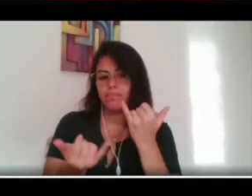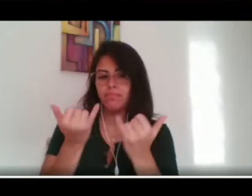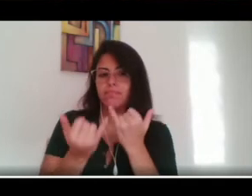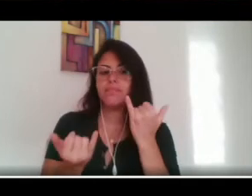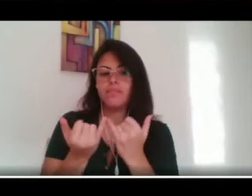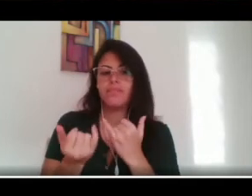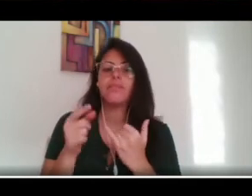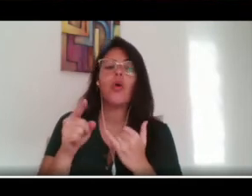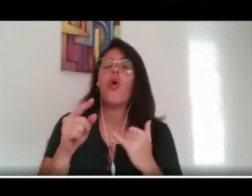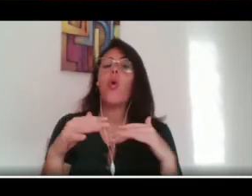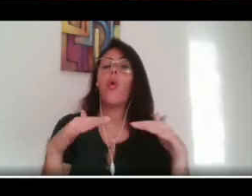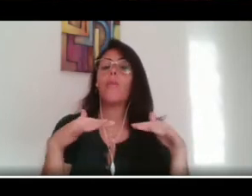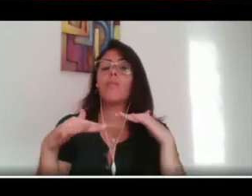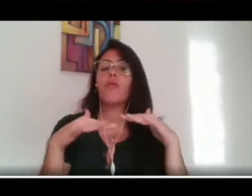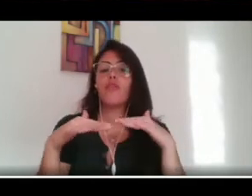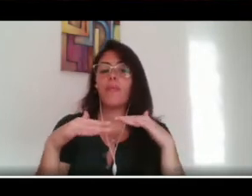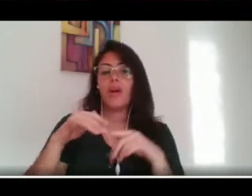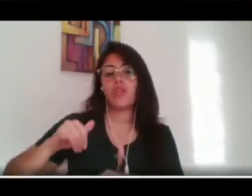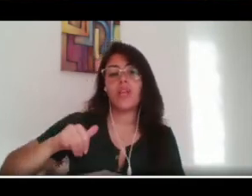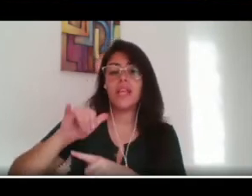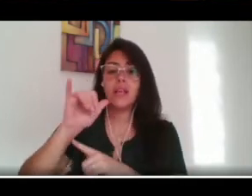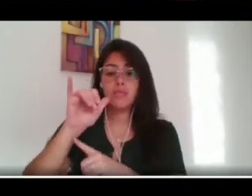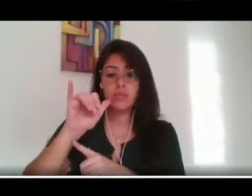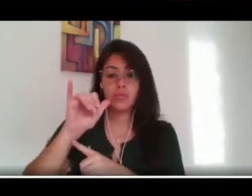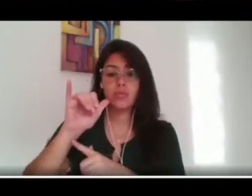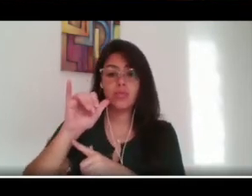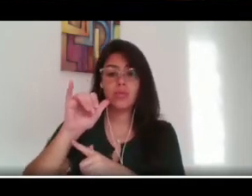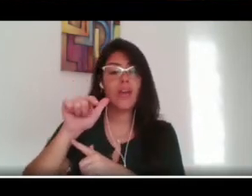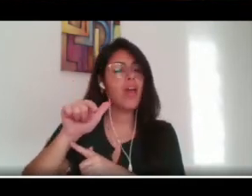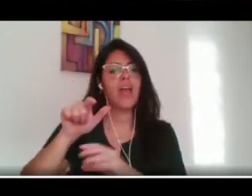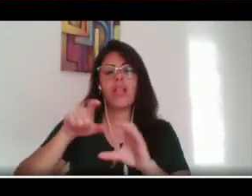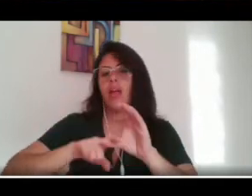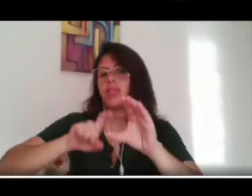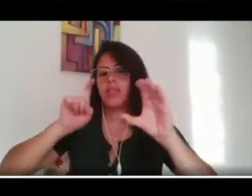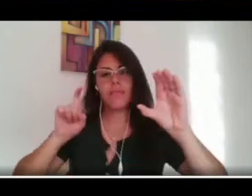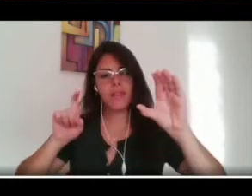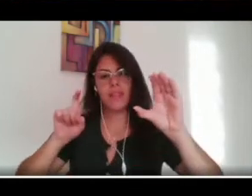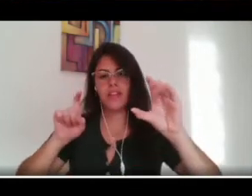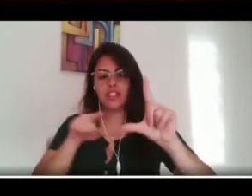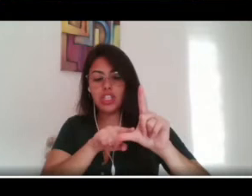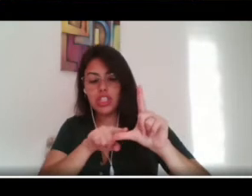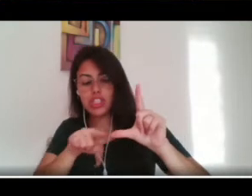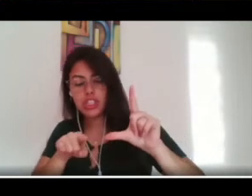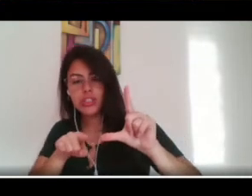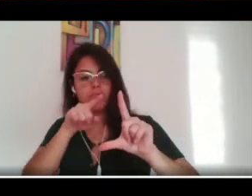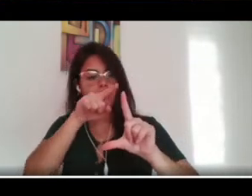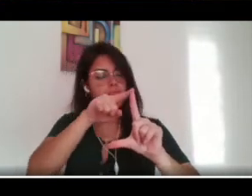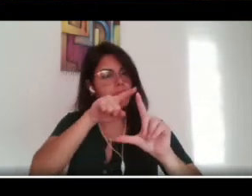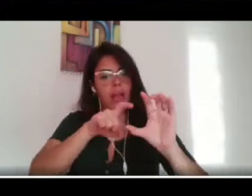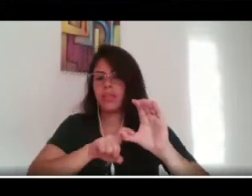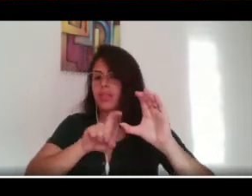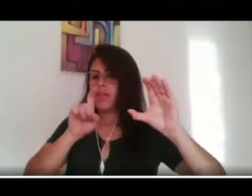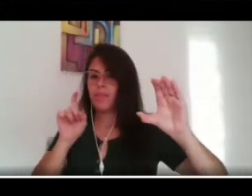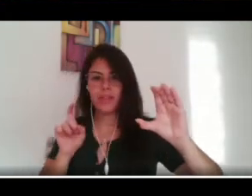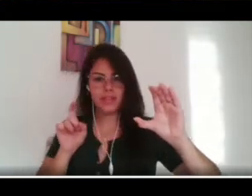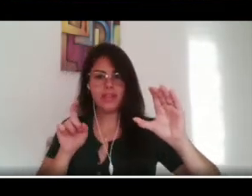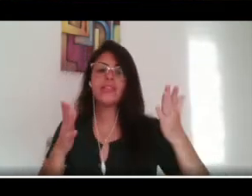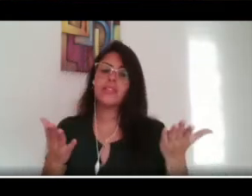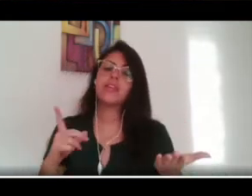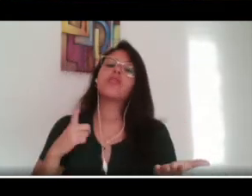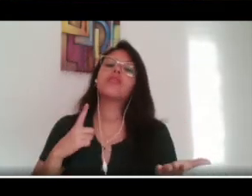ele é independente do movimento em X. Então, você tem a mesma equação para o outro